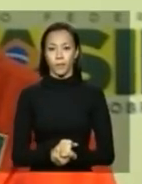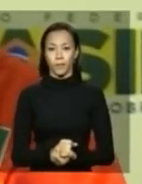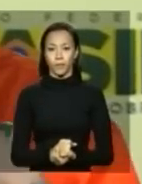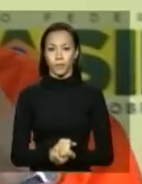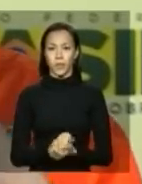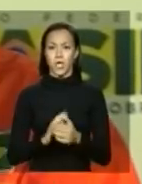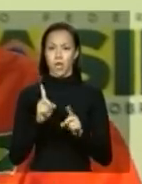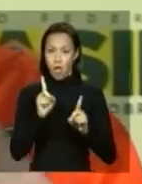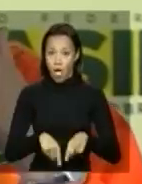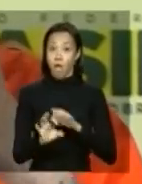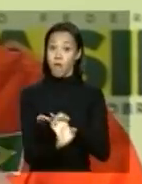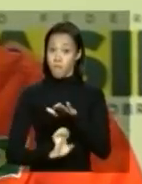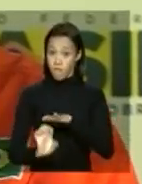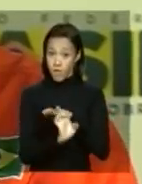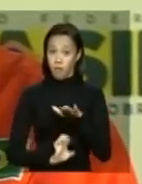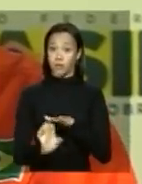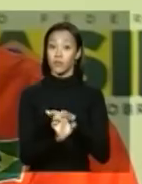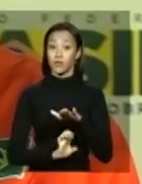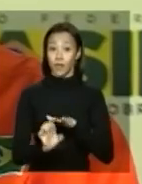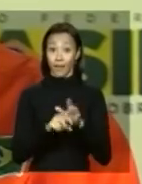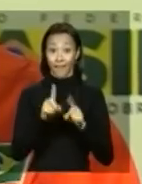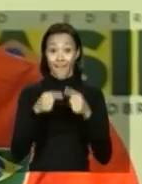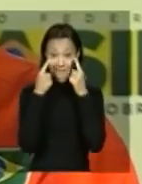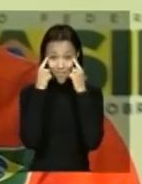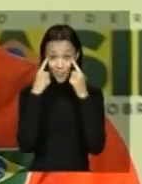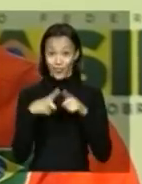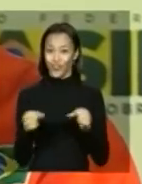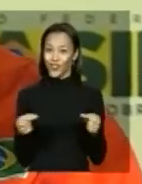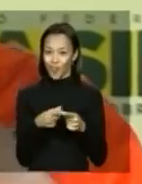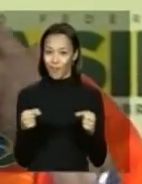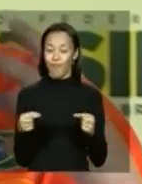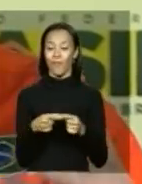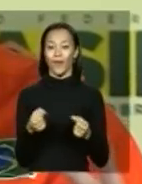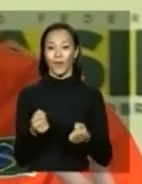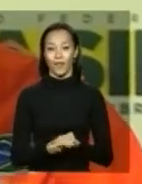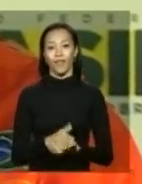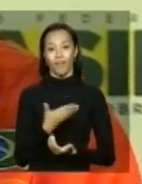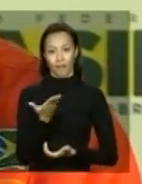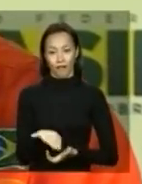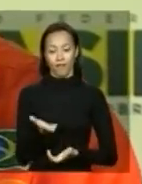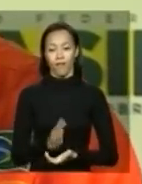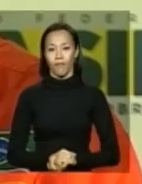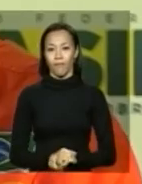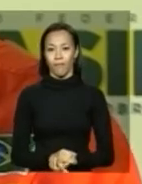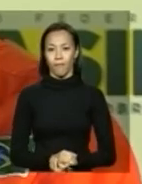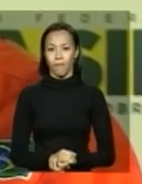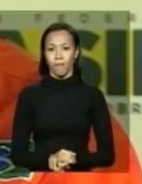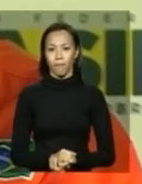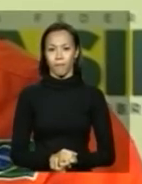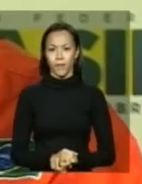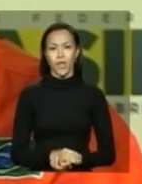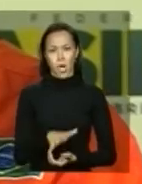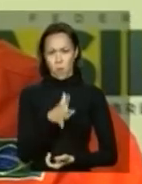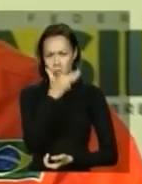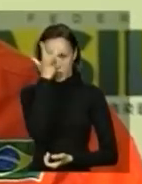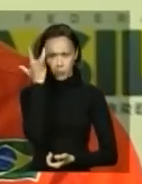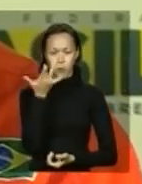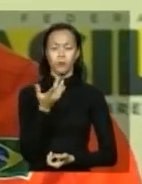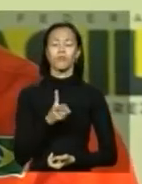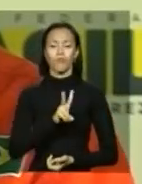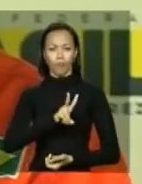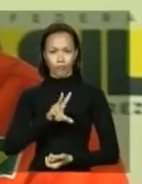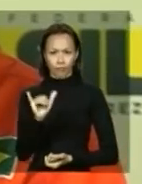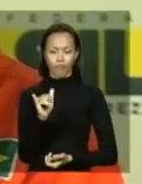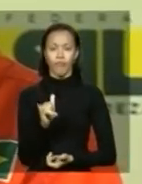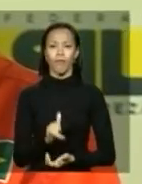o empresário parceiro de origem japonesa da Kawasaki, que é uma das pessoas que